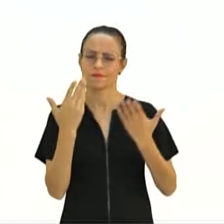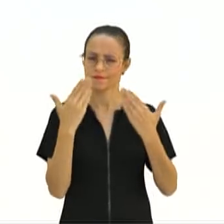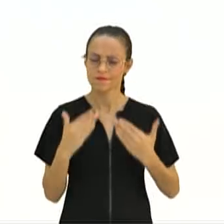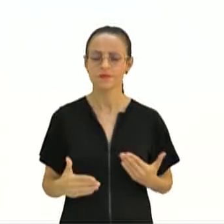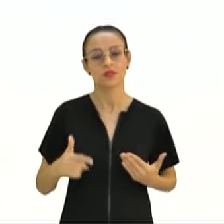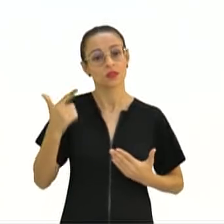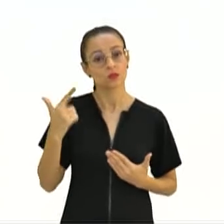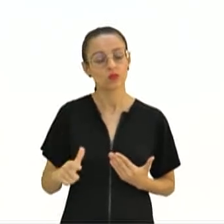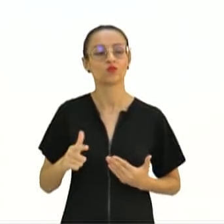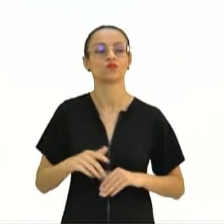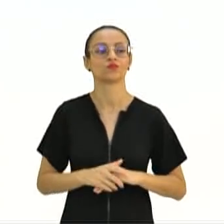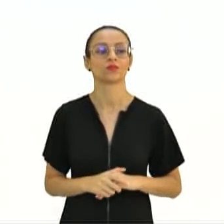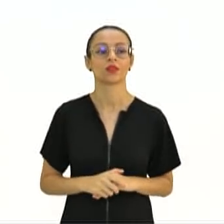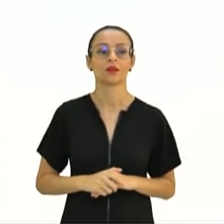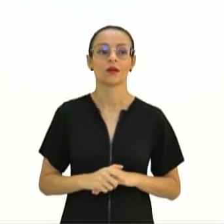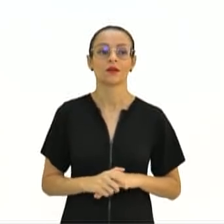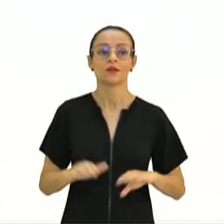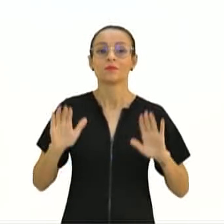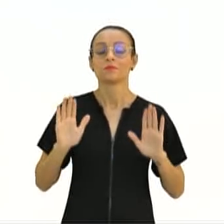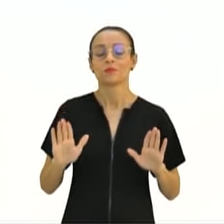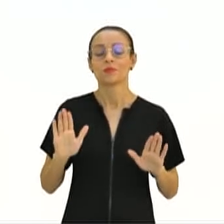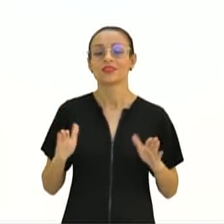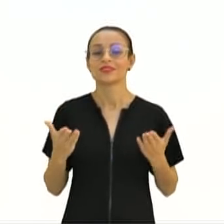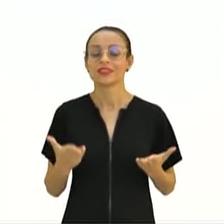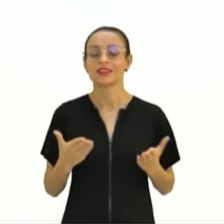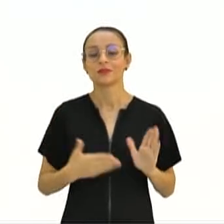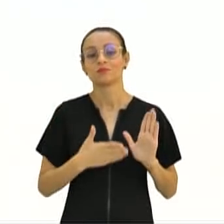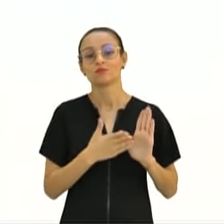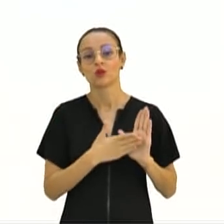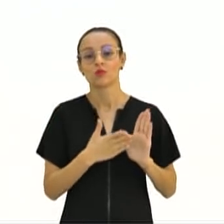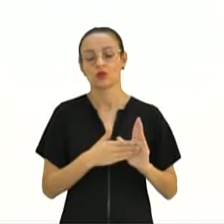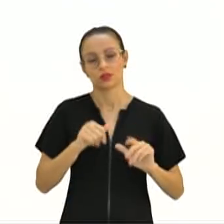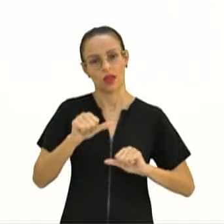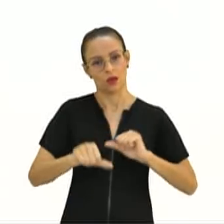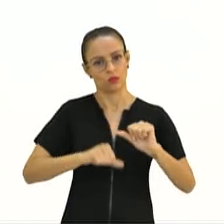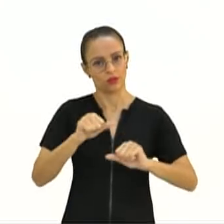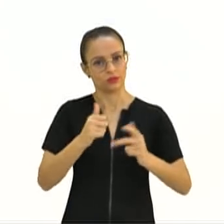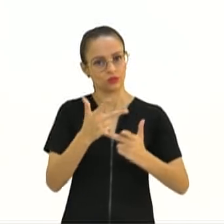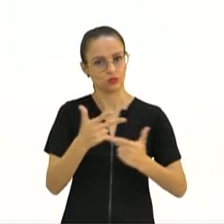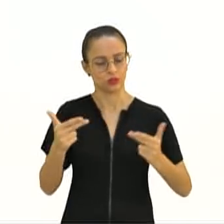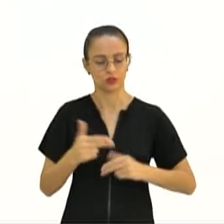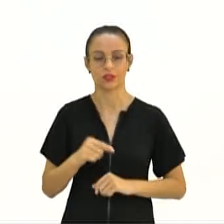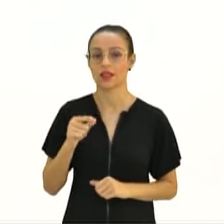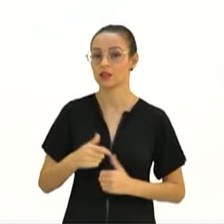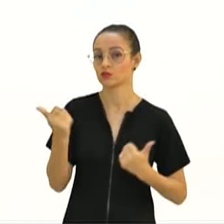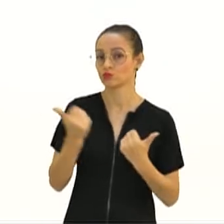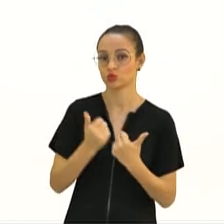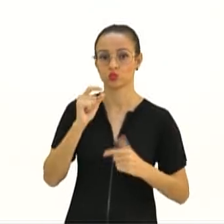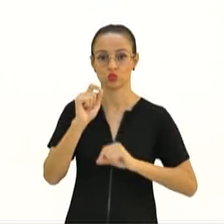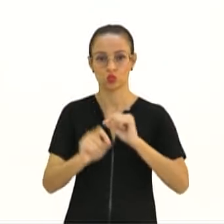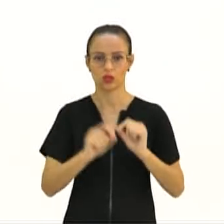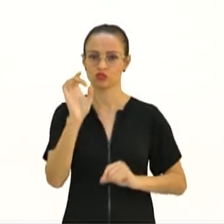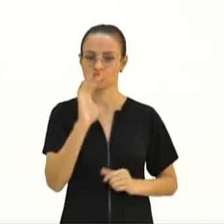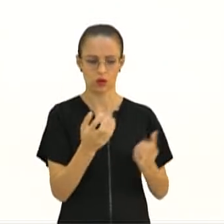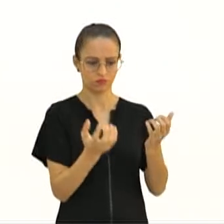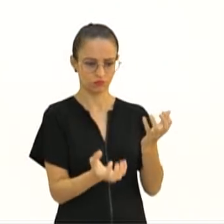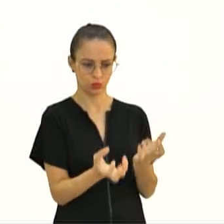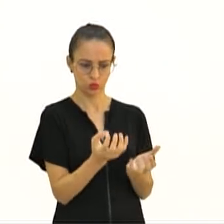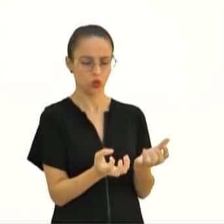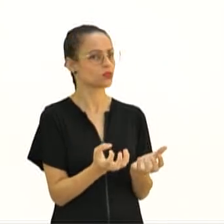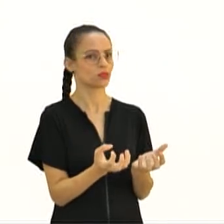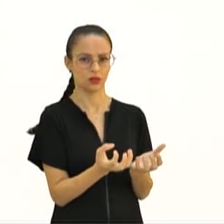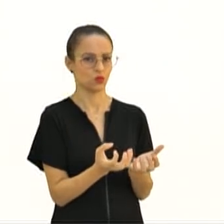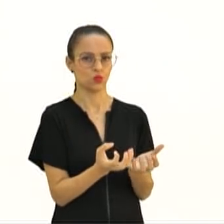né? Só que ele propôs alterações. Ao invés de apenas aquecer o caldo nutritivo,